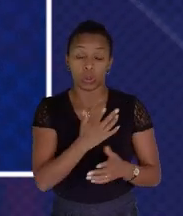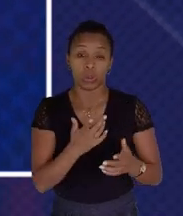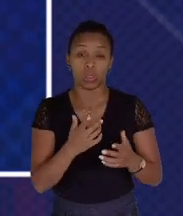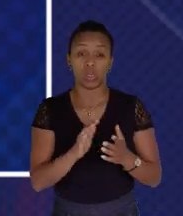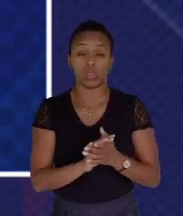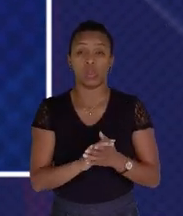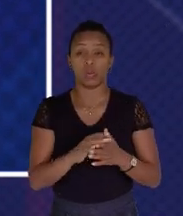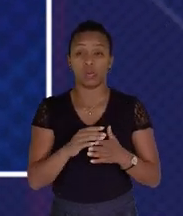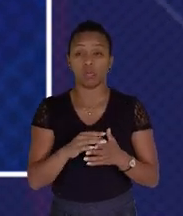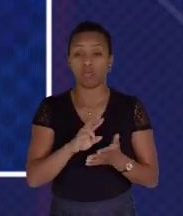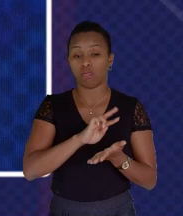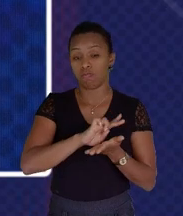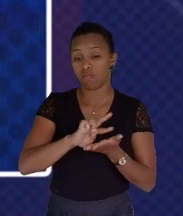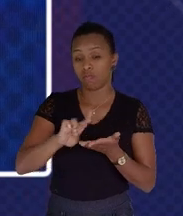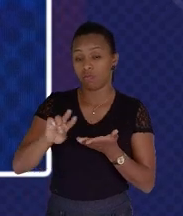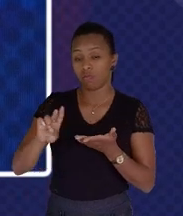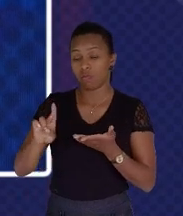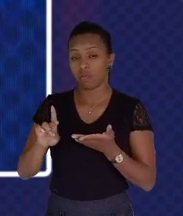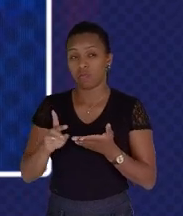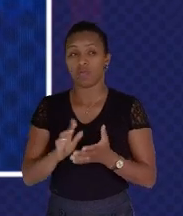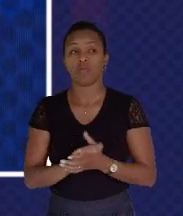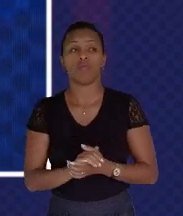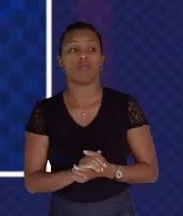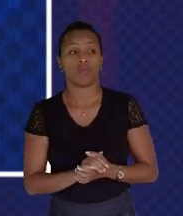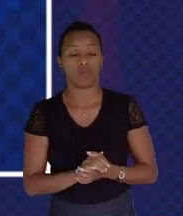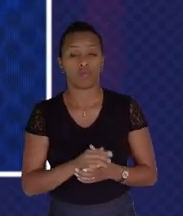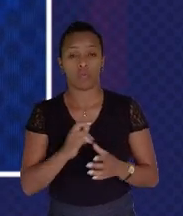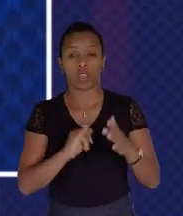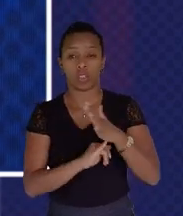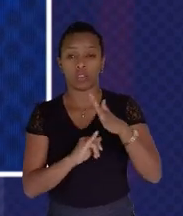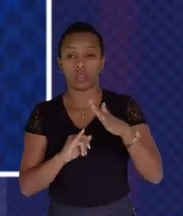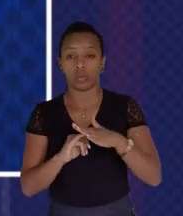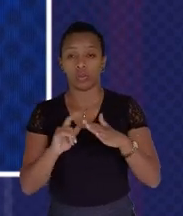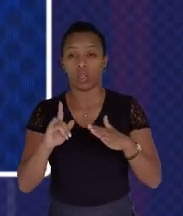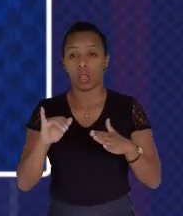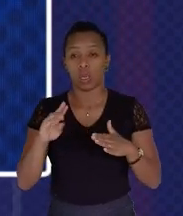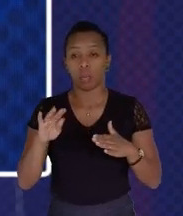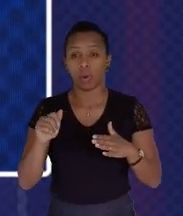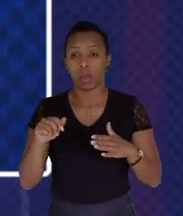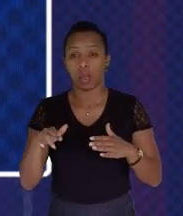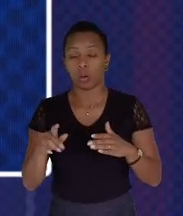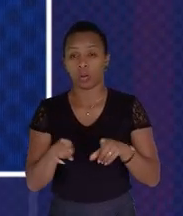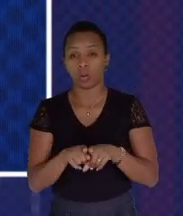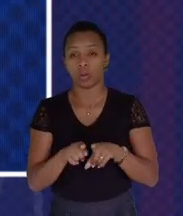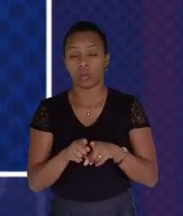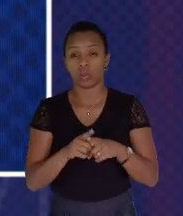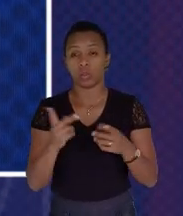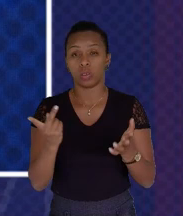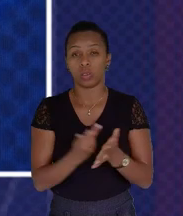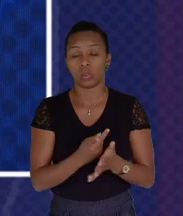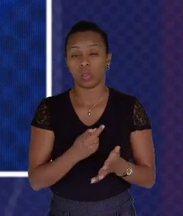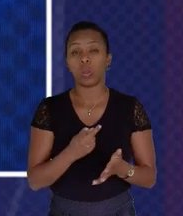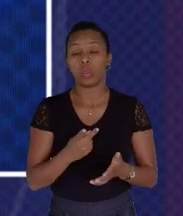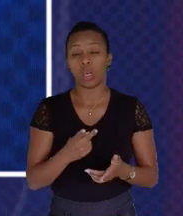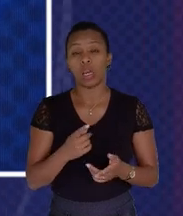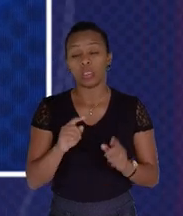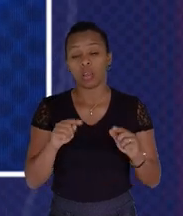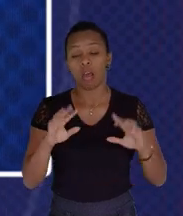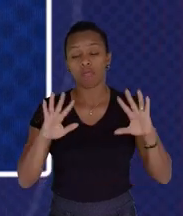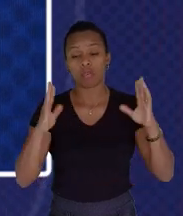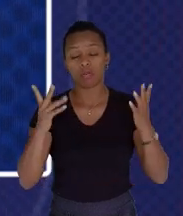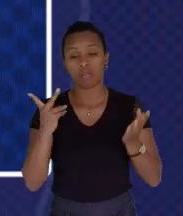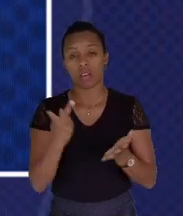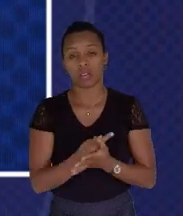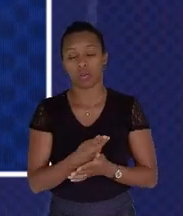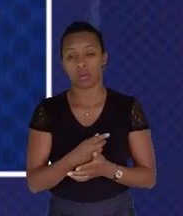Ilinca, LabGriot, a iFood, Catálise, Instituto Unibanco e os co-realizadores, que é quem faz essa festa